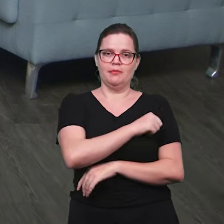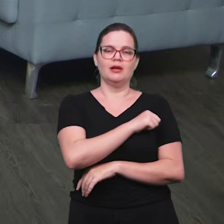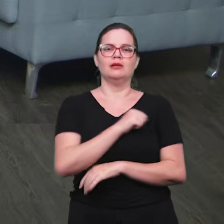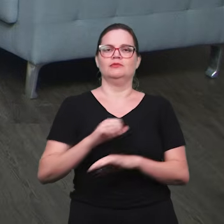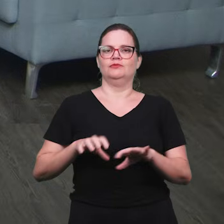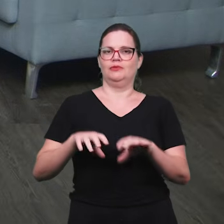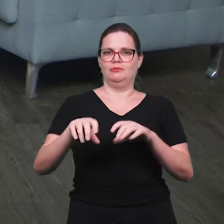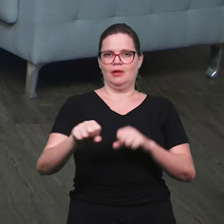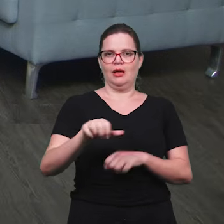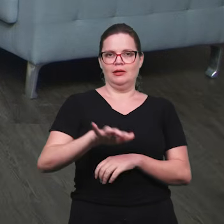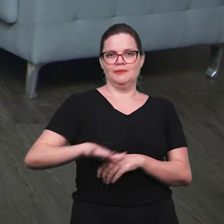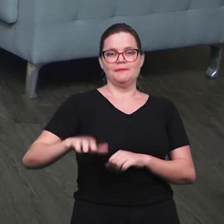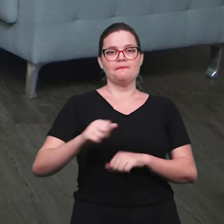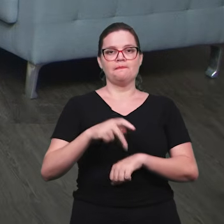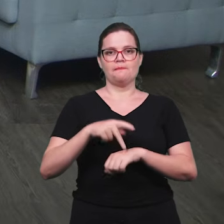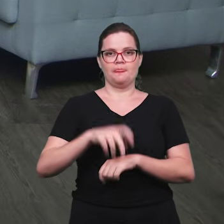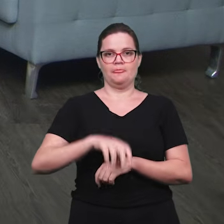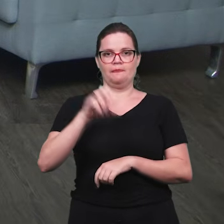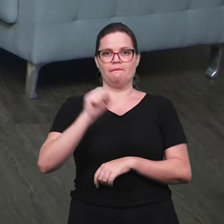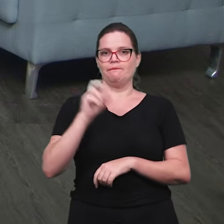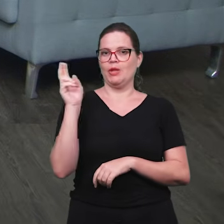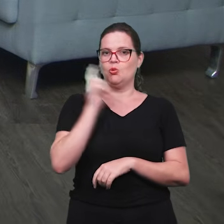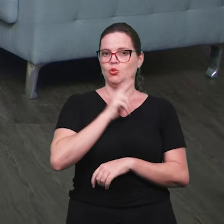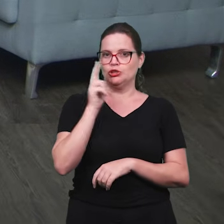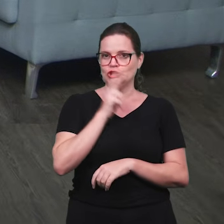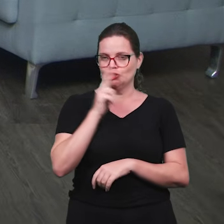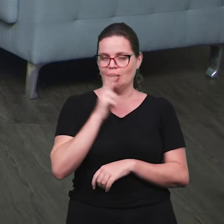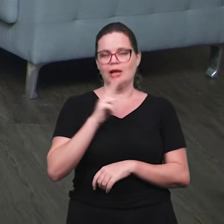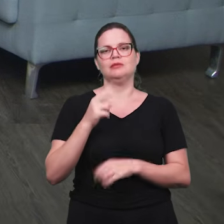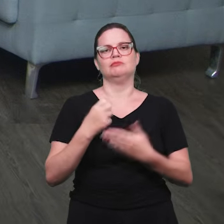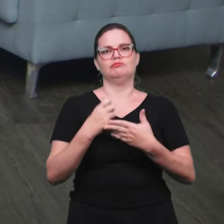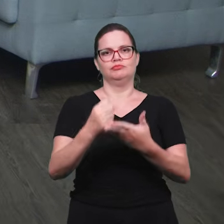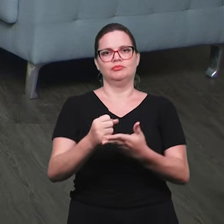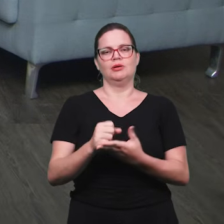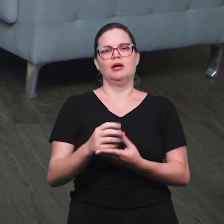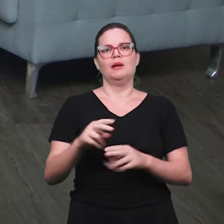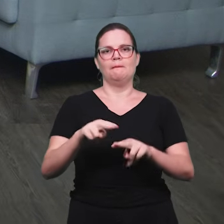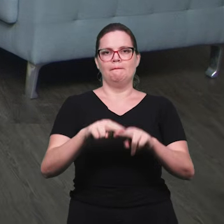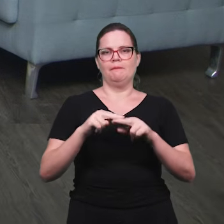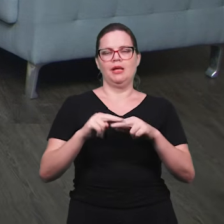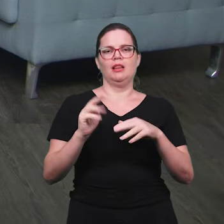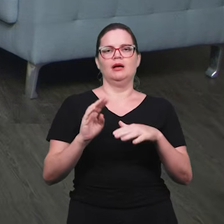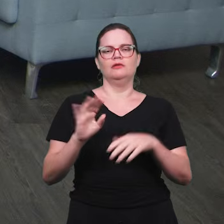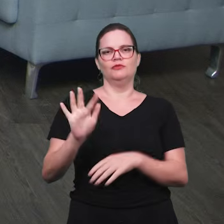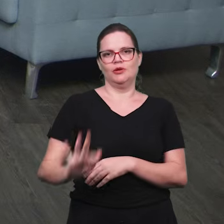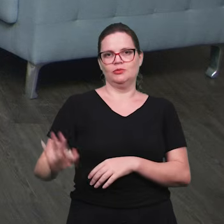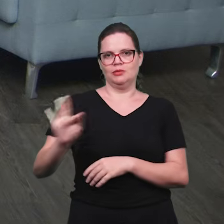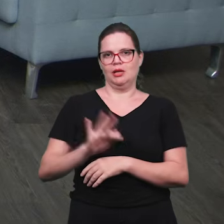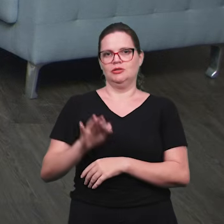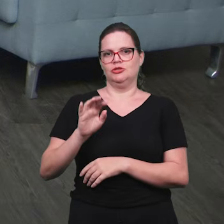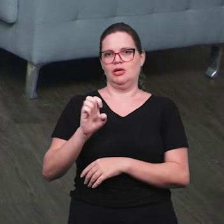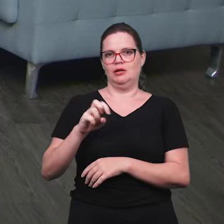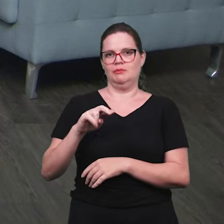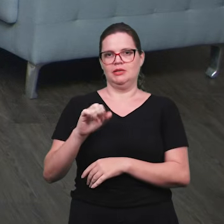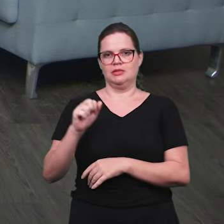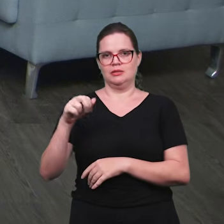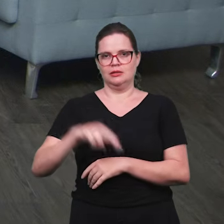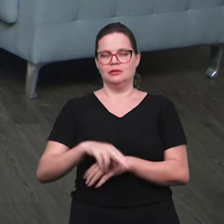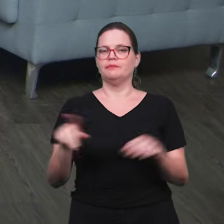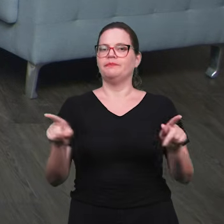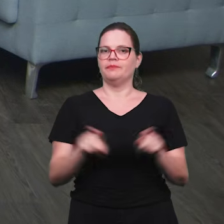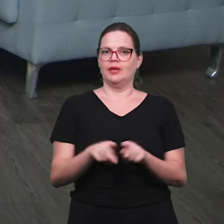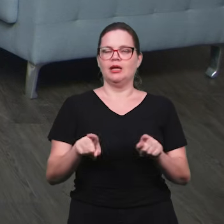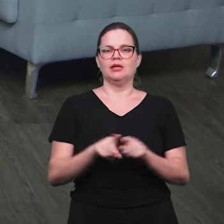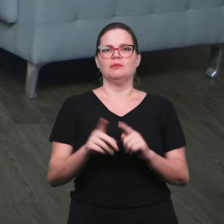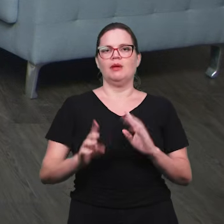de formação, pós-graduado em urgência e emergência na EMESCAM e também pós-graduado em terapia intensiva